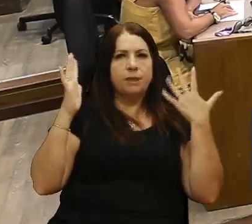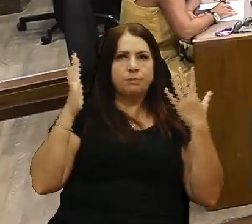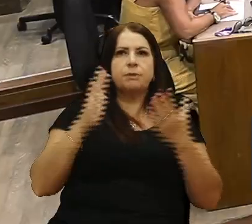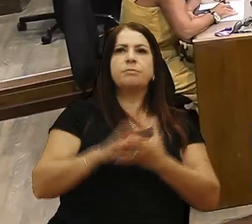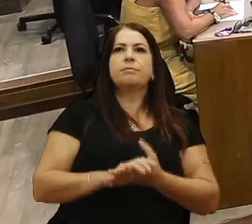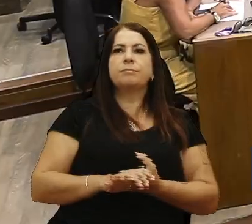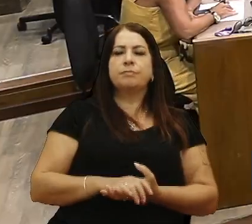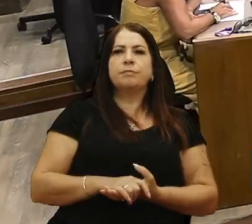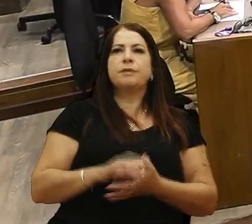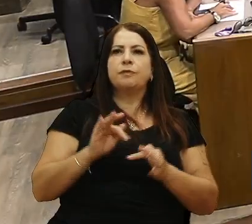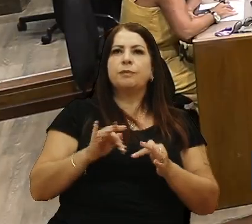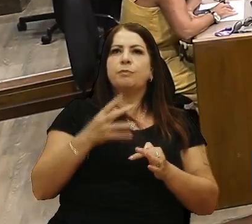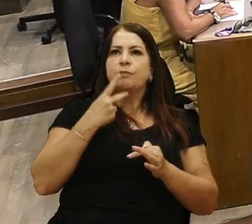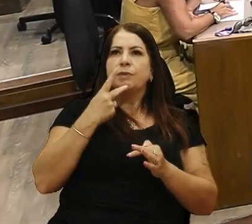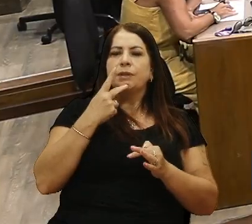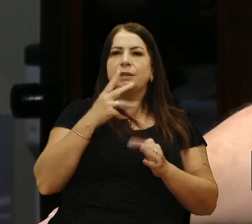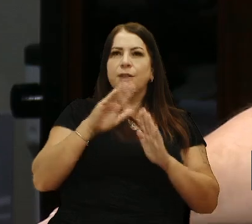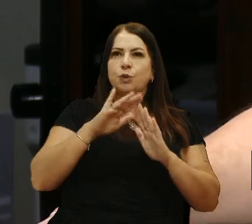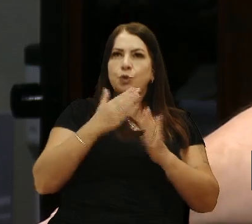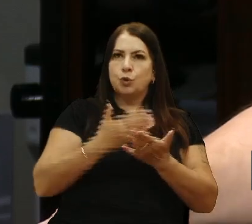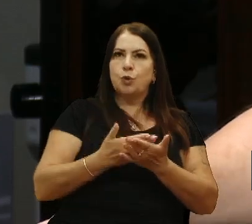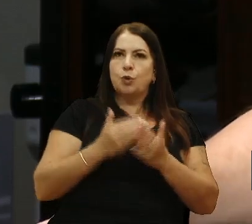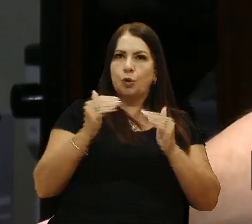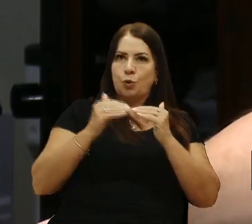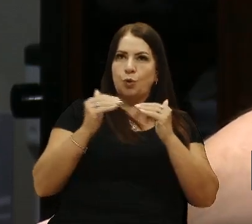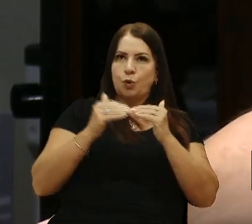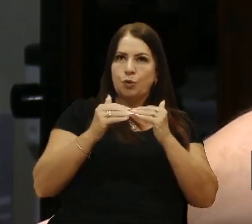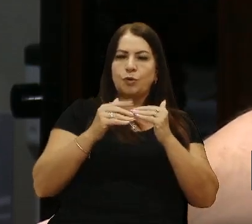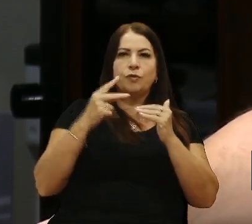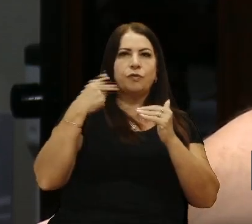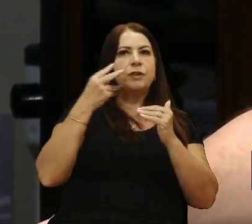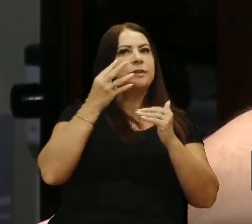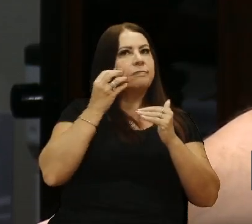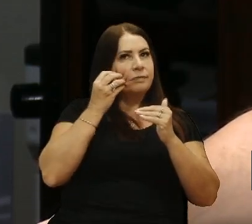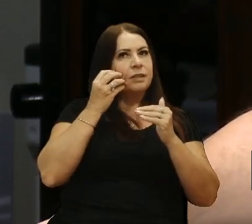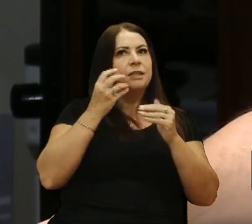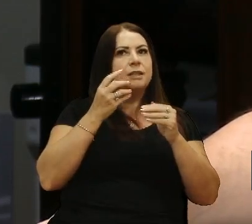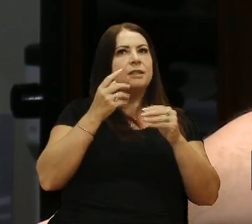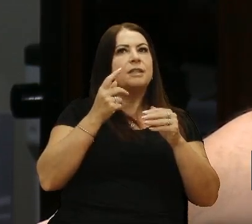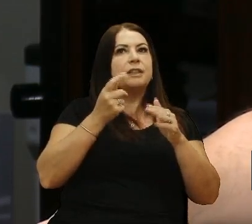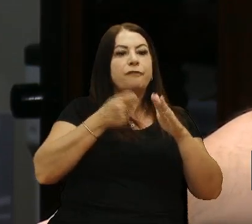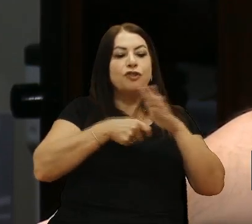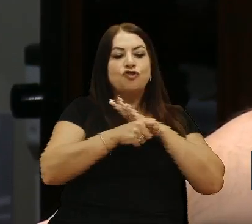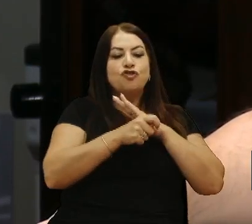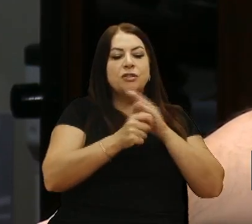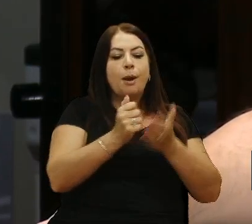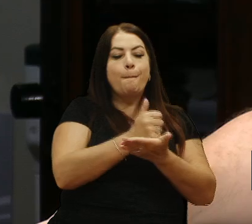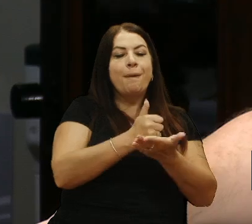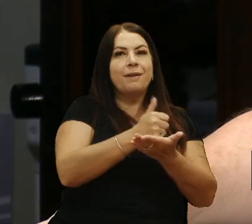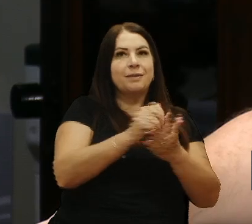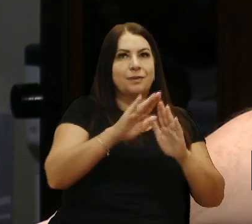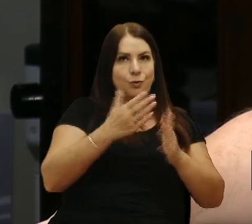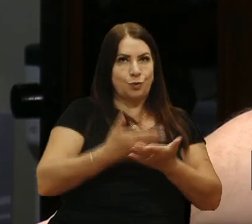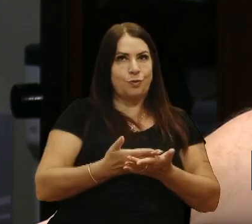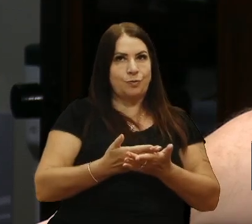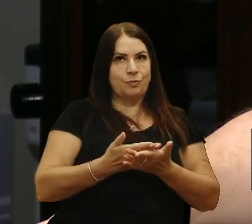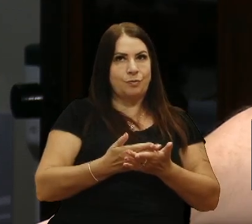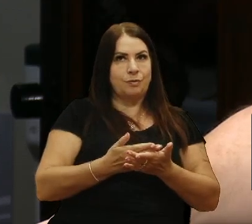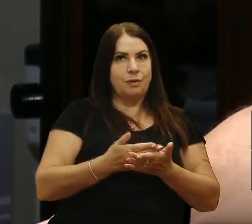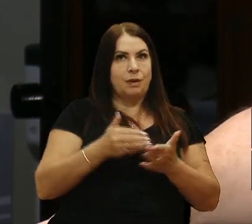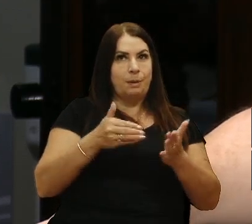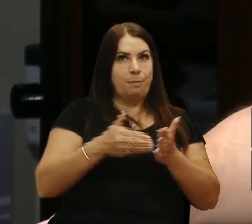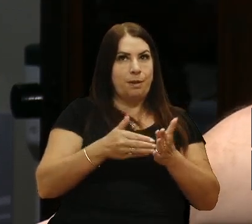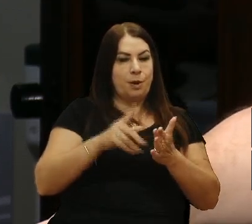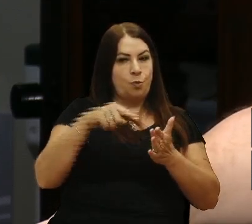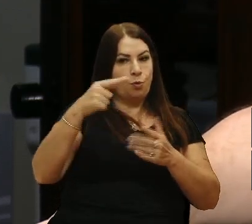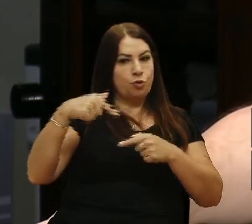minha palavra aqui, presidente, alguém citou escola. Concordo, vereador Jack. A gente precisa investir na formação de base na escola. Mas até nós chegarmos a